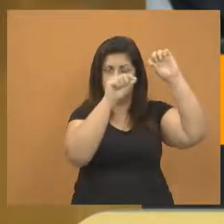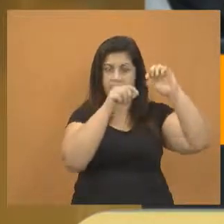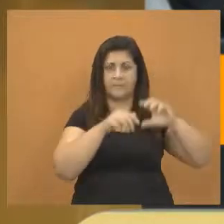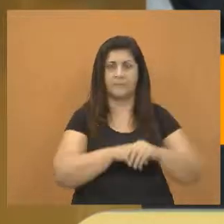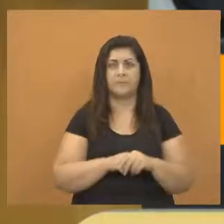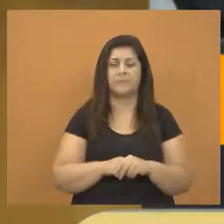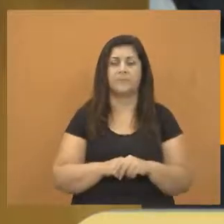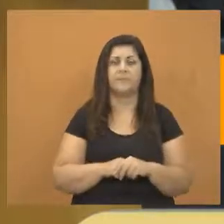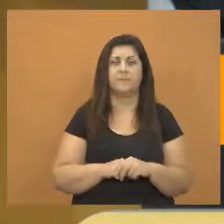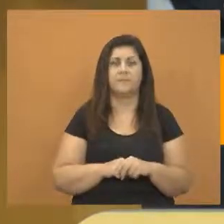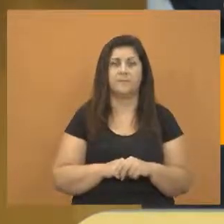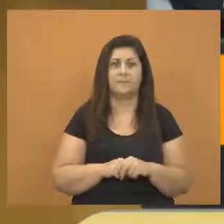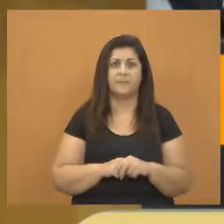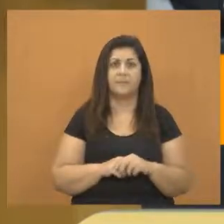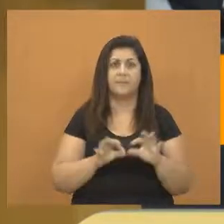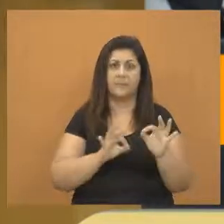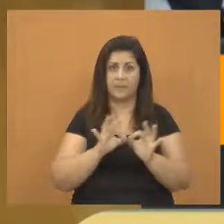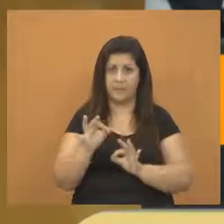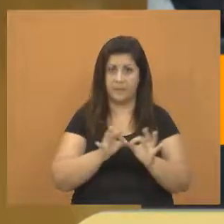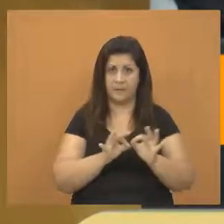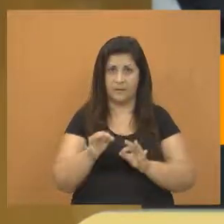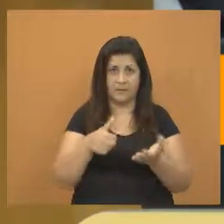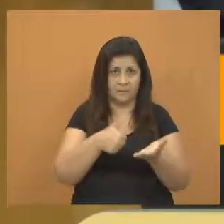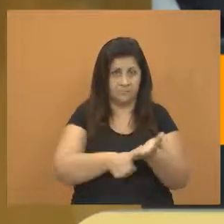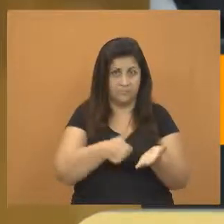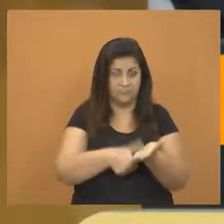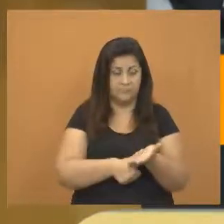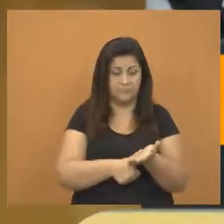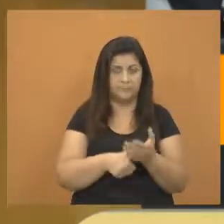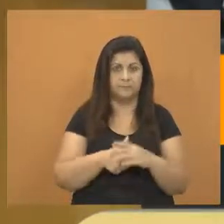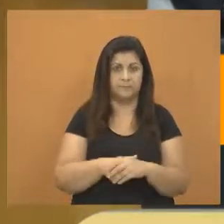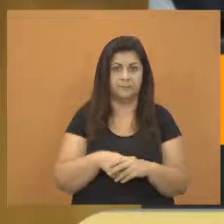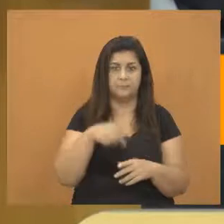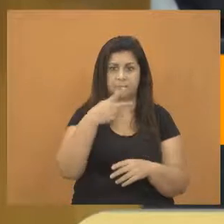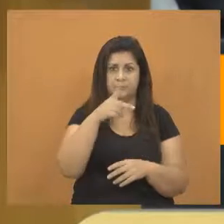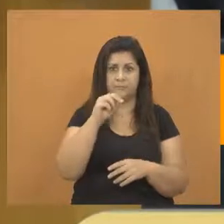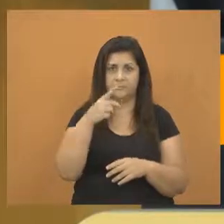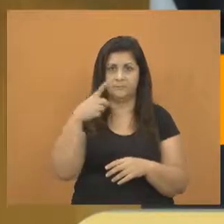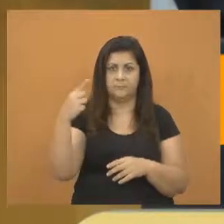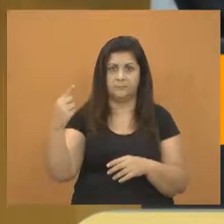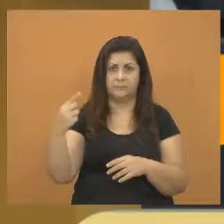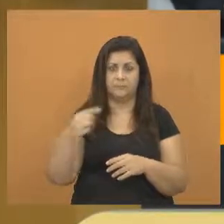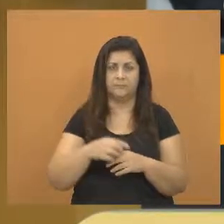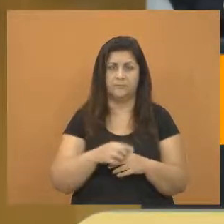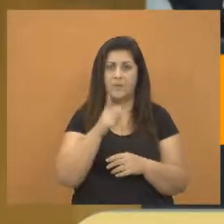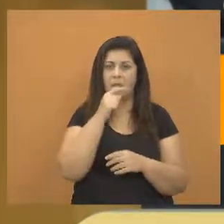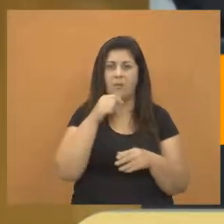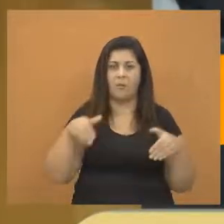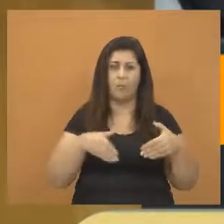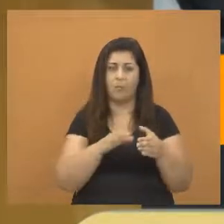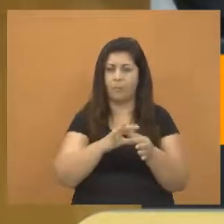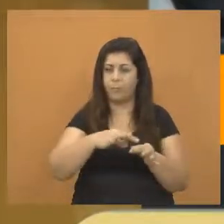Rua Panorama. Regularização fundiária prevista para 2021, Rio Comprido.